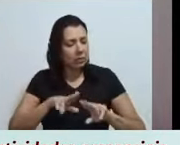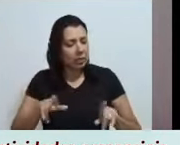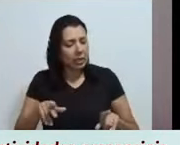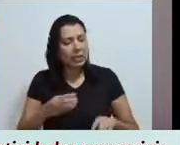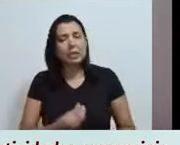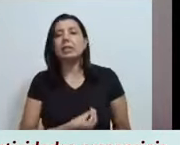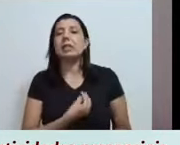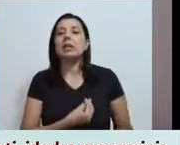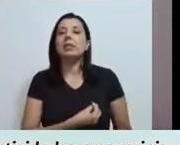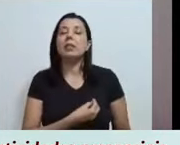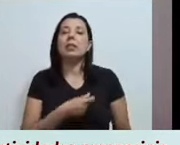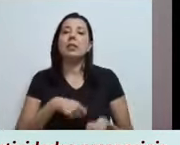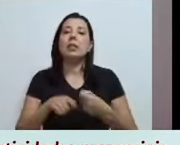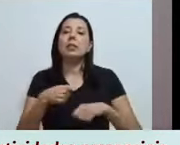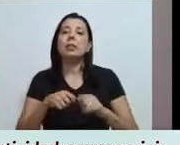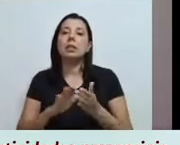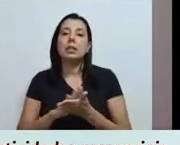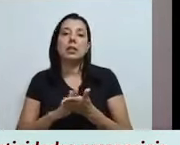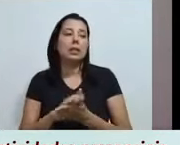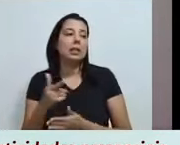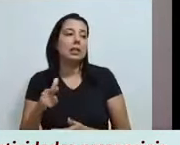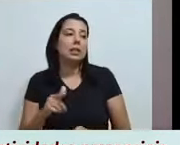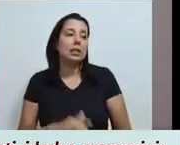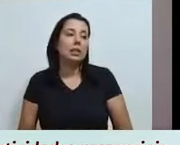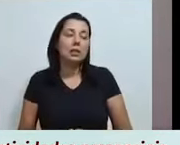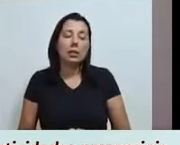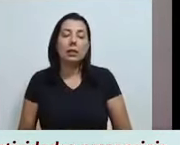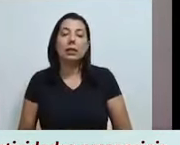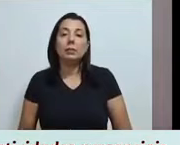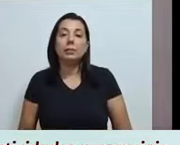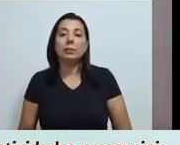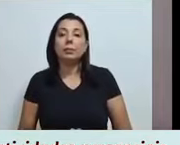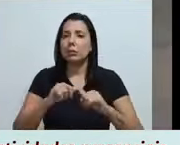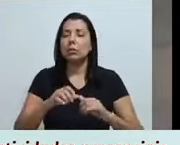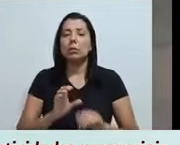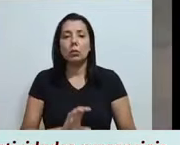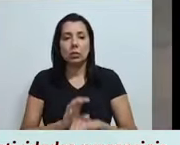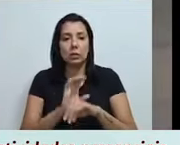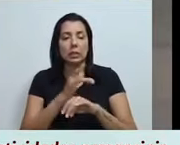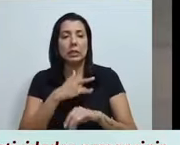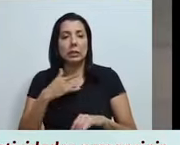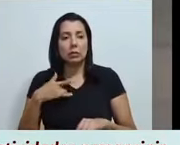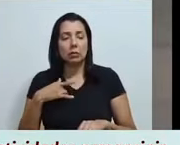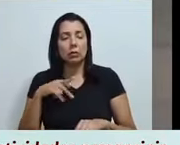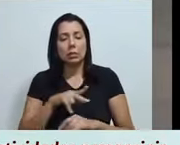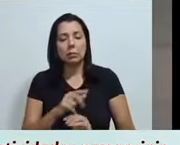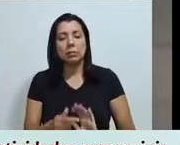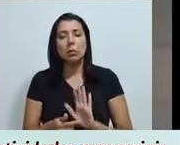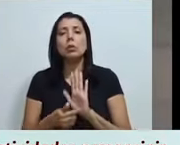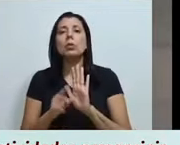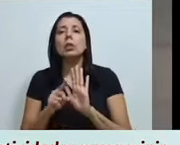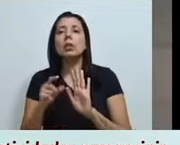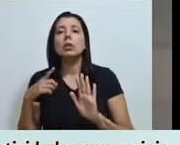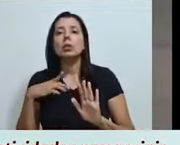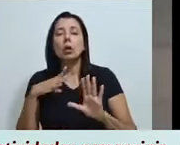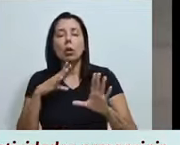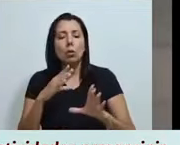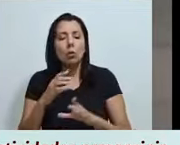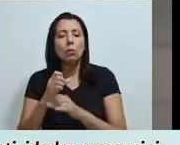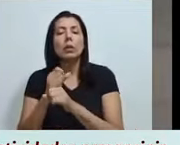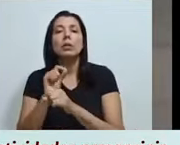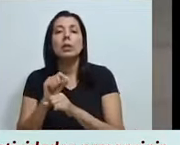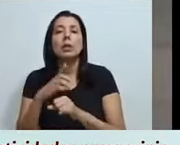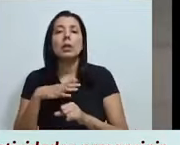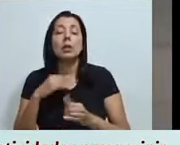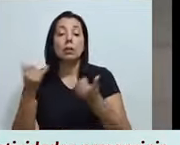se negocia, né? Então, estamos todos nessa mesma luta. Eu só agregaria aí informações que a gente teve na